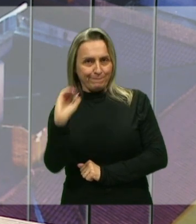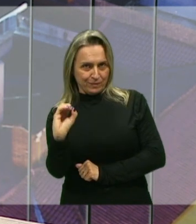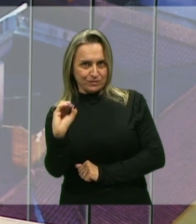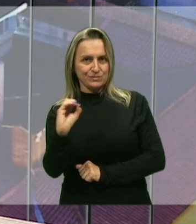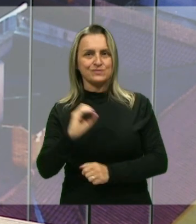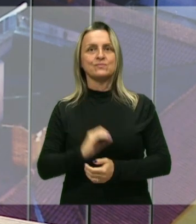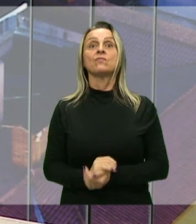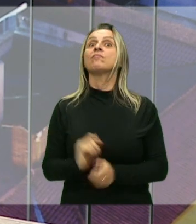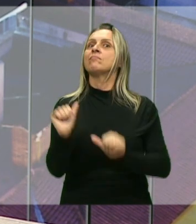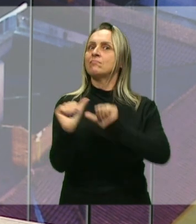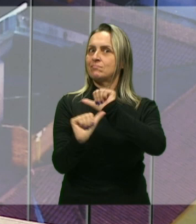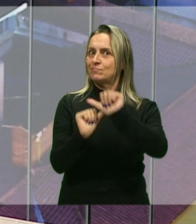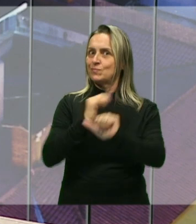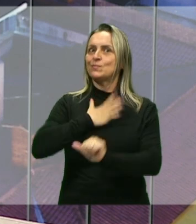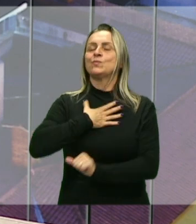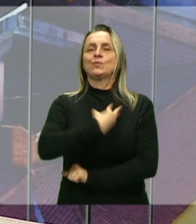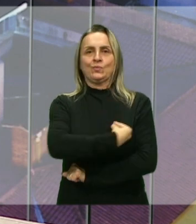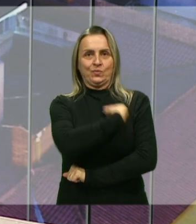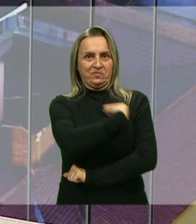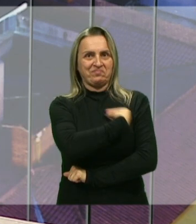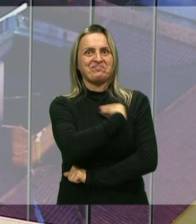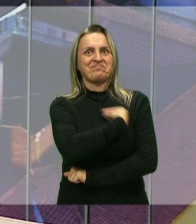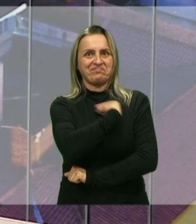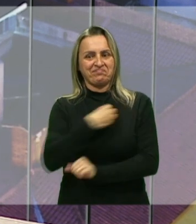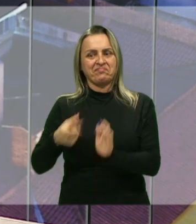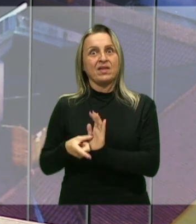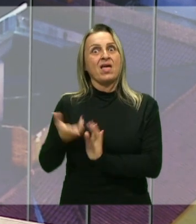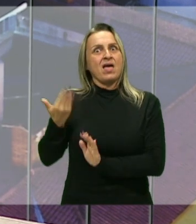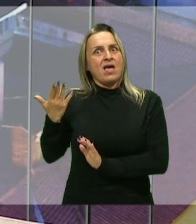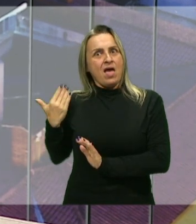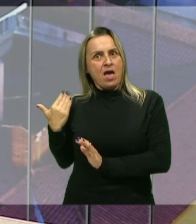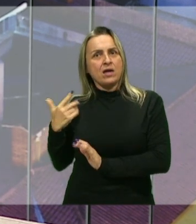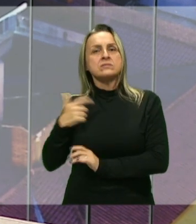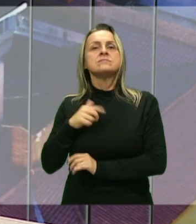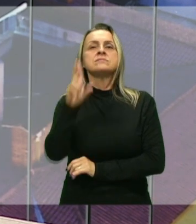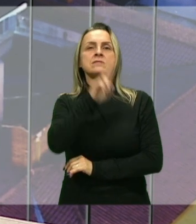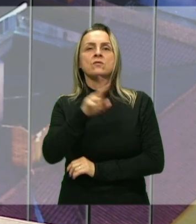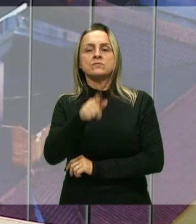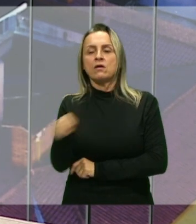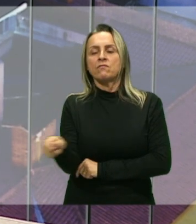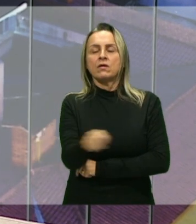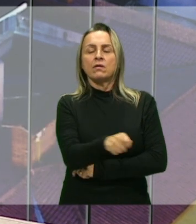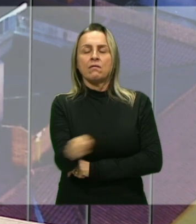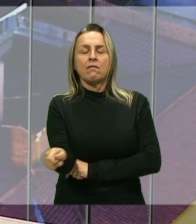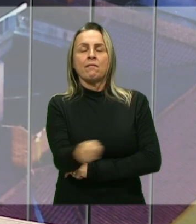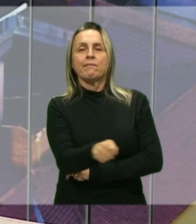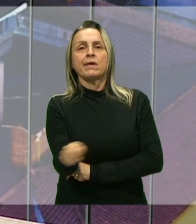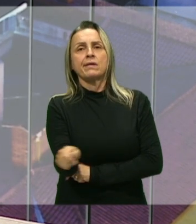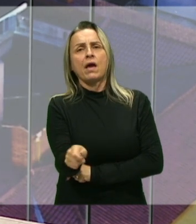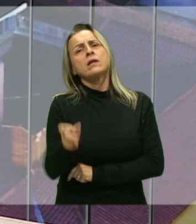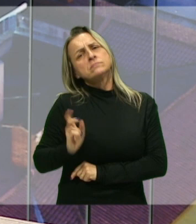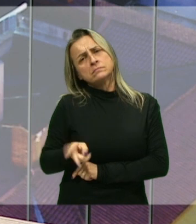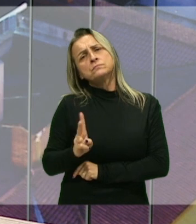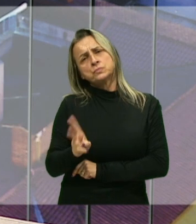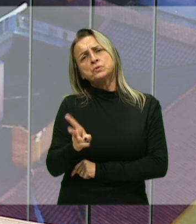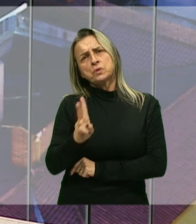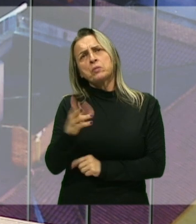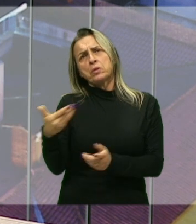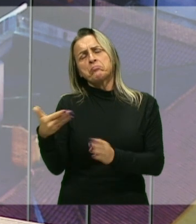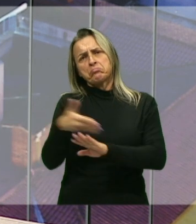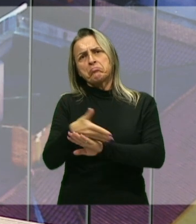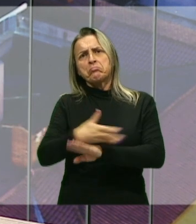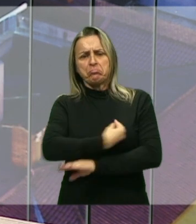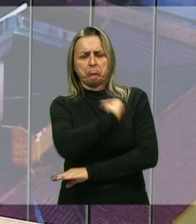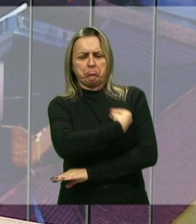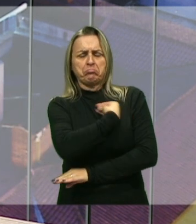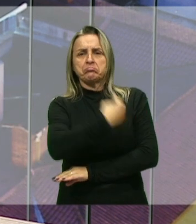E antes eu usava a bengala, né? A bengala, ela sempre fez e vai fazer parte da vida do cego, só que